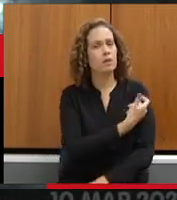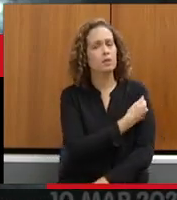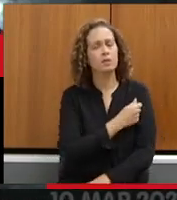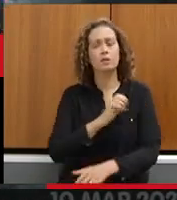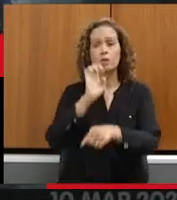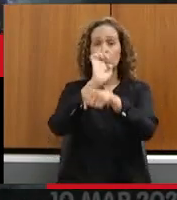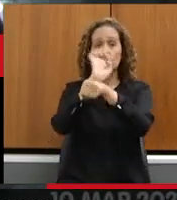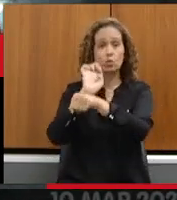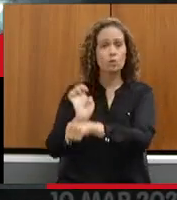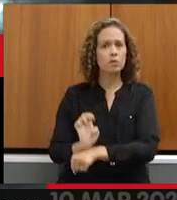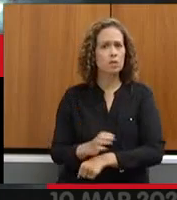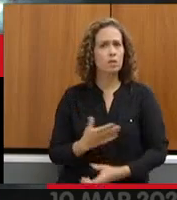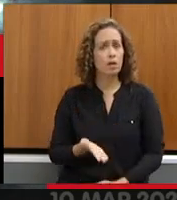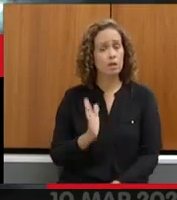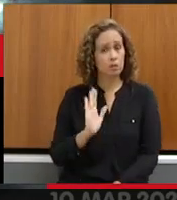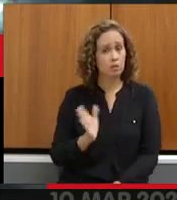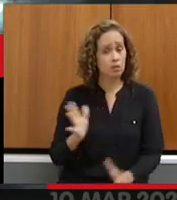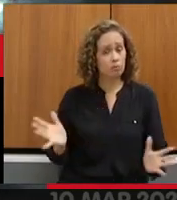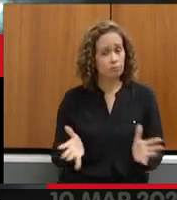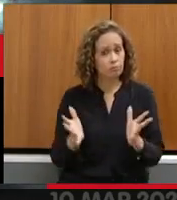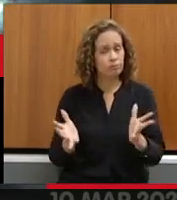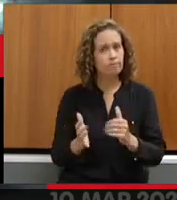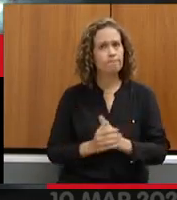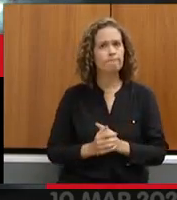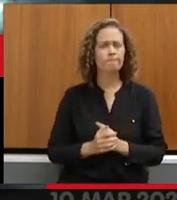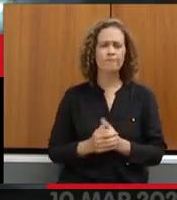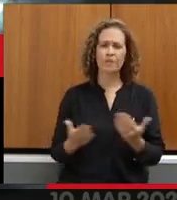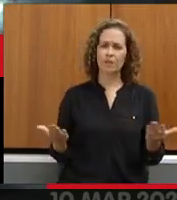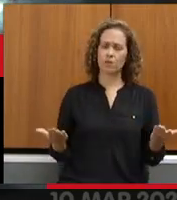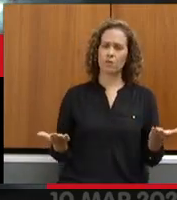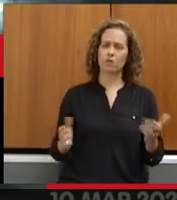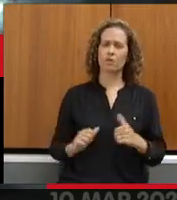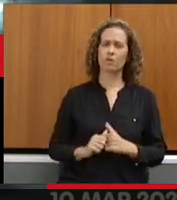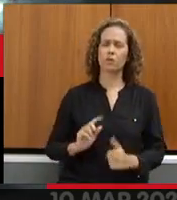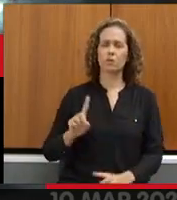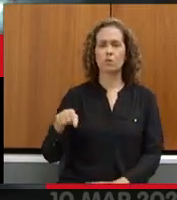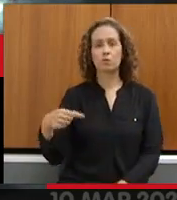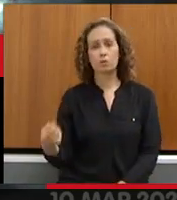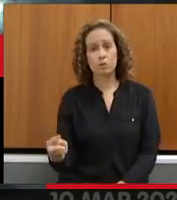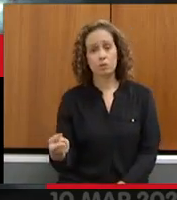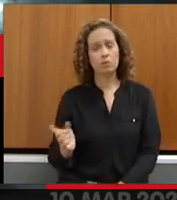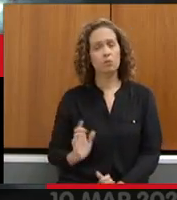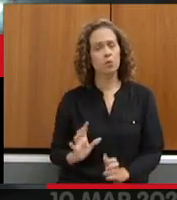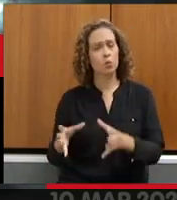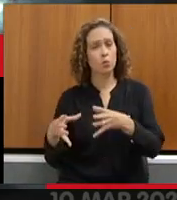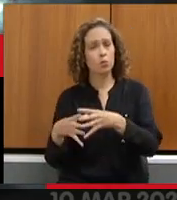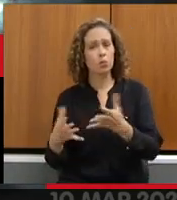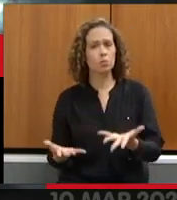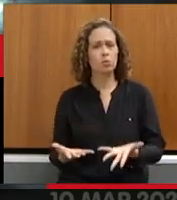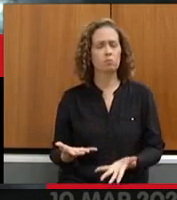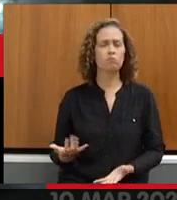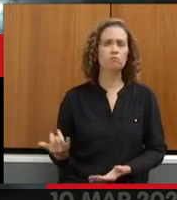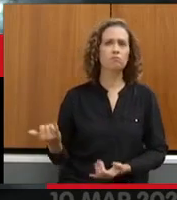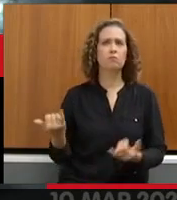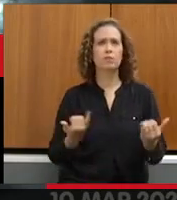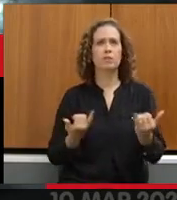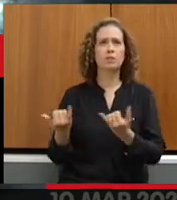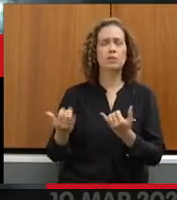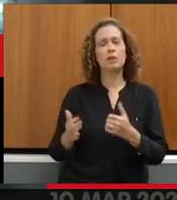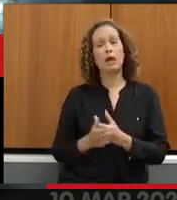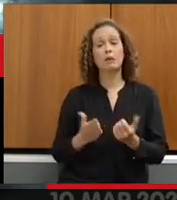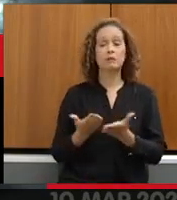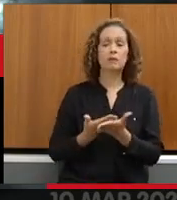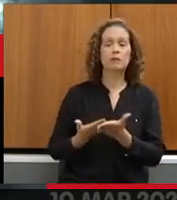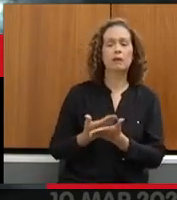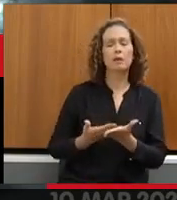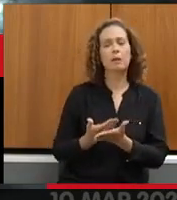por todos os estados e promoveu a vacinação que está sendo feita agora do outro lado infelizmente aqueles que negam a eficácia de